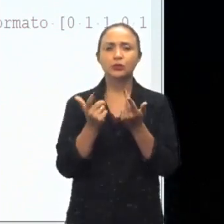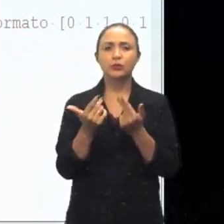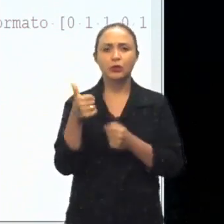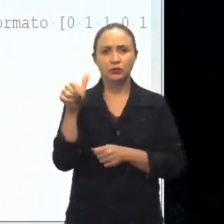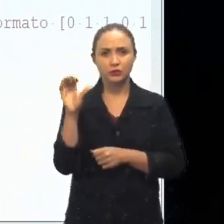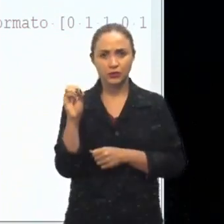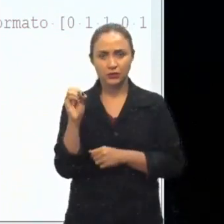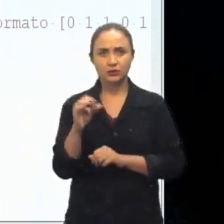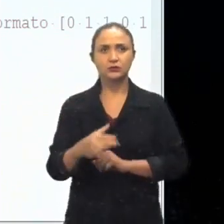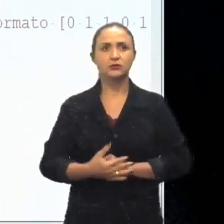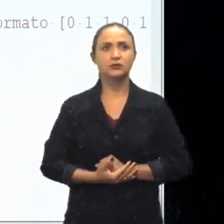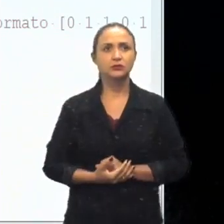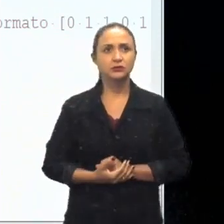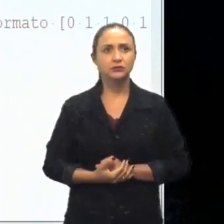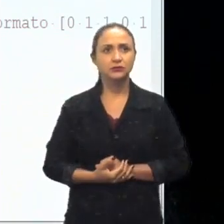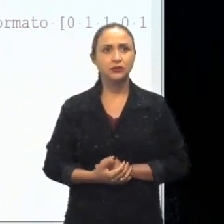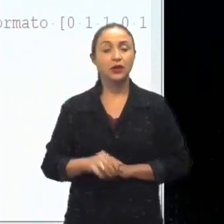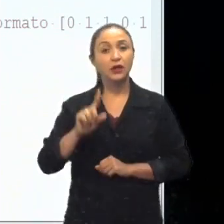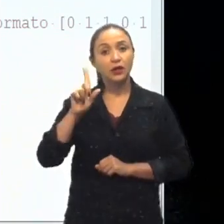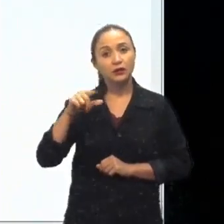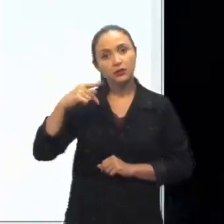10, a portadora.